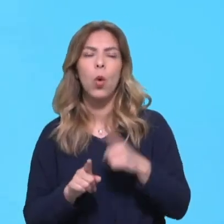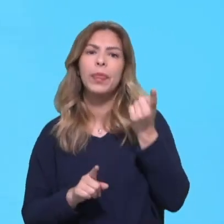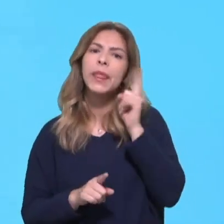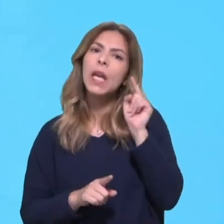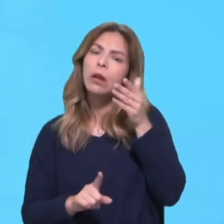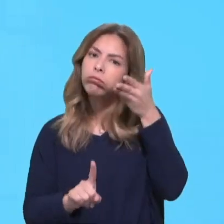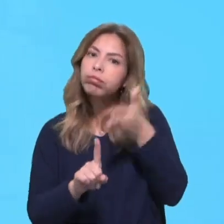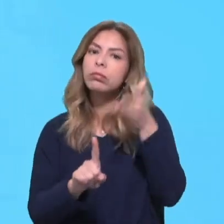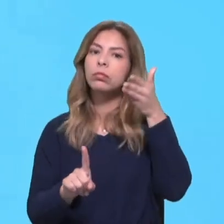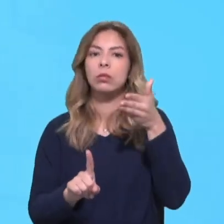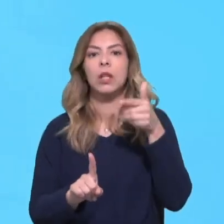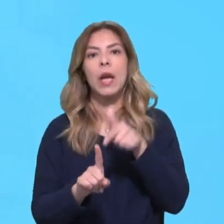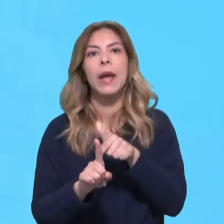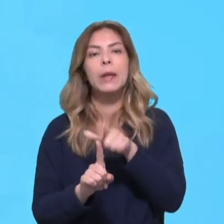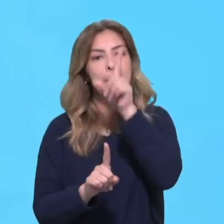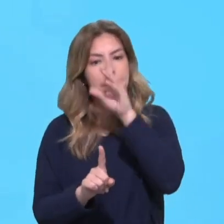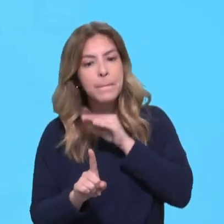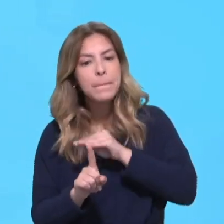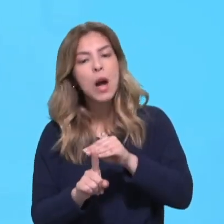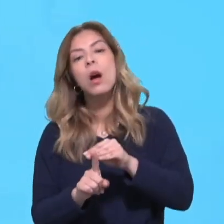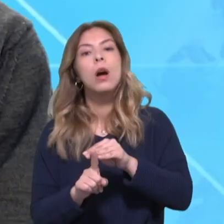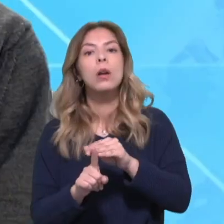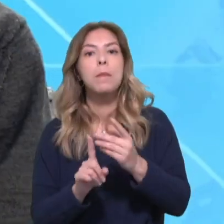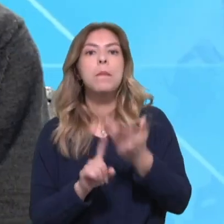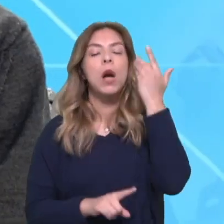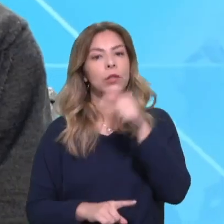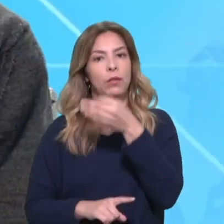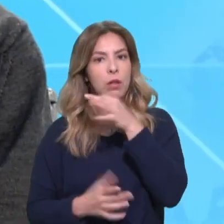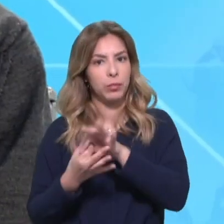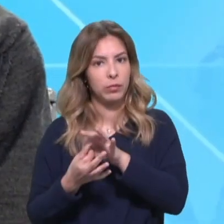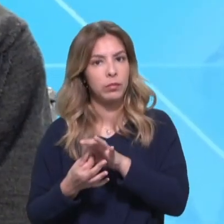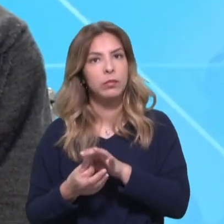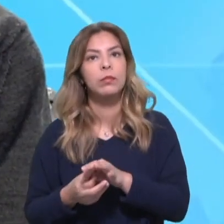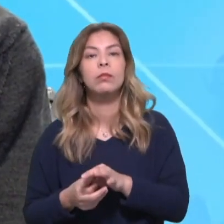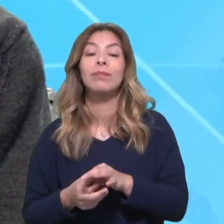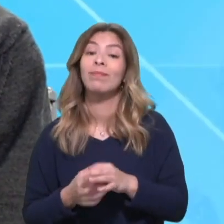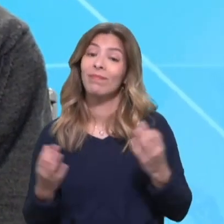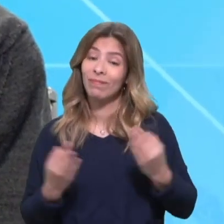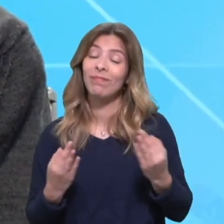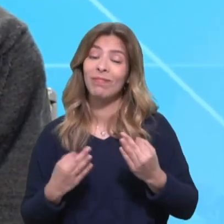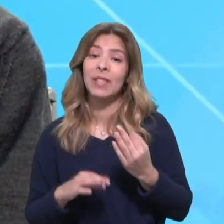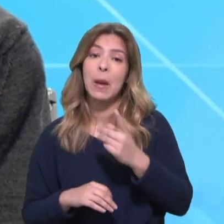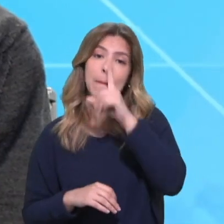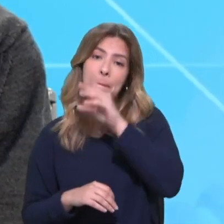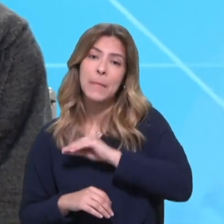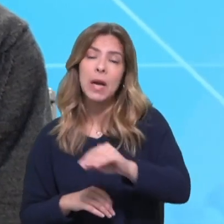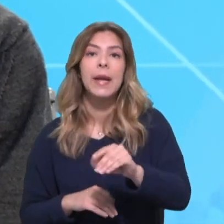específico em que o silêncio fala mais alto? Há um dia em que o silêncio fala mais alto, que é de facto o Sábado